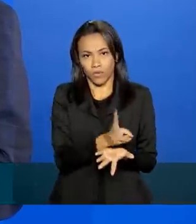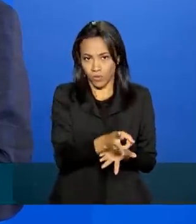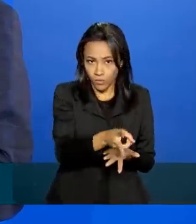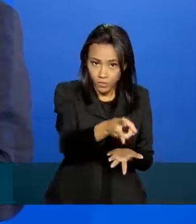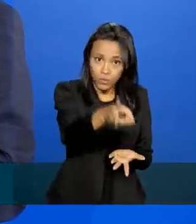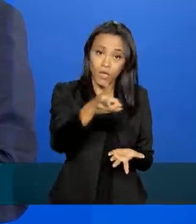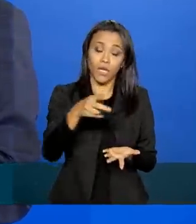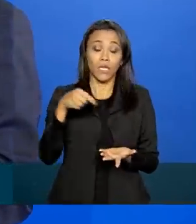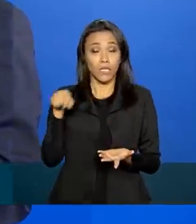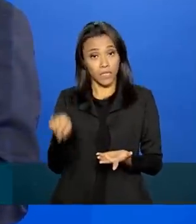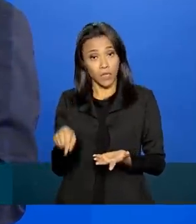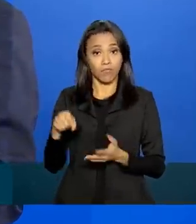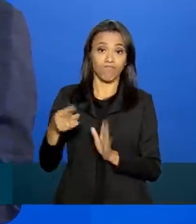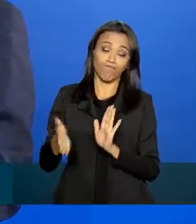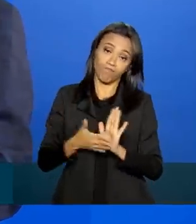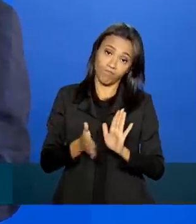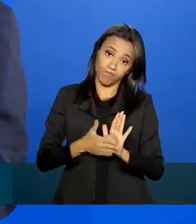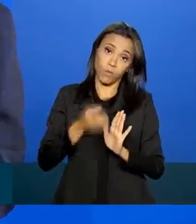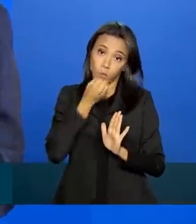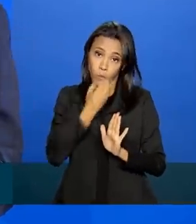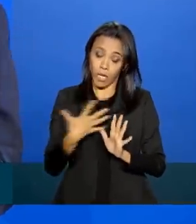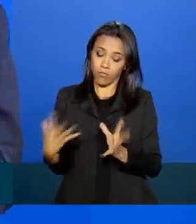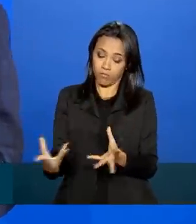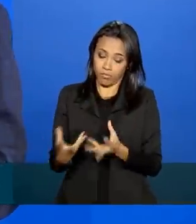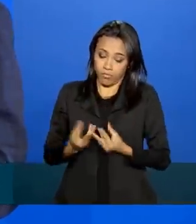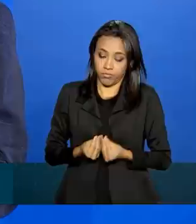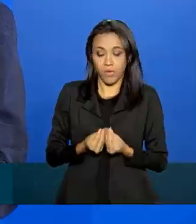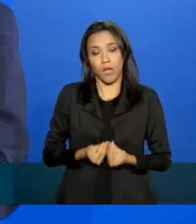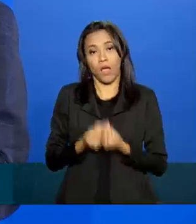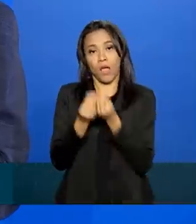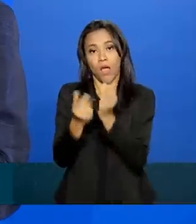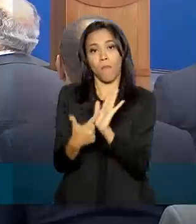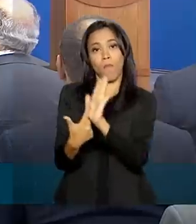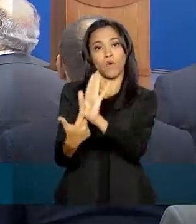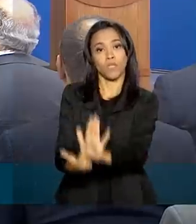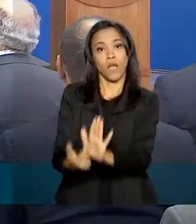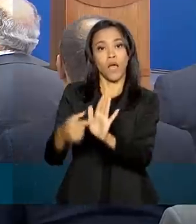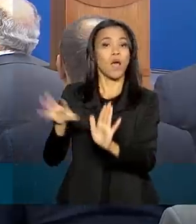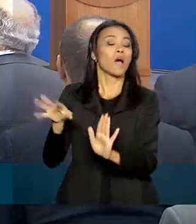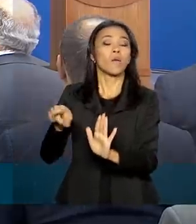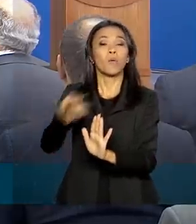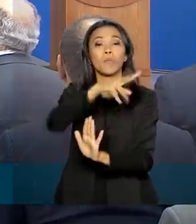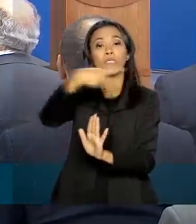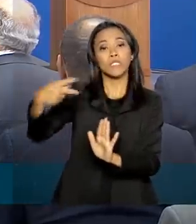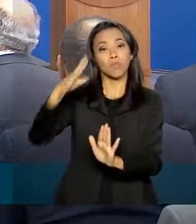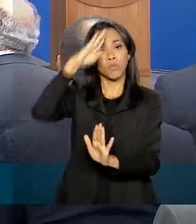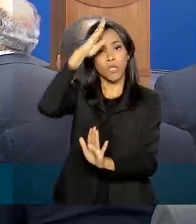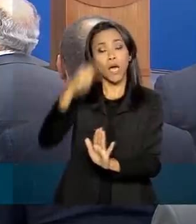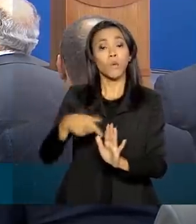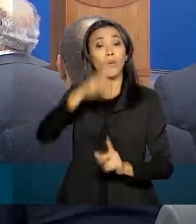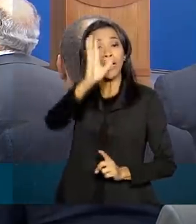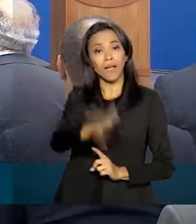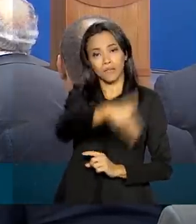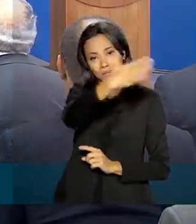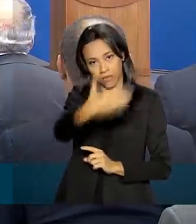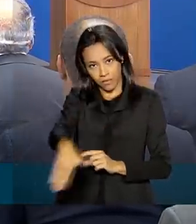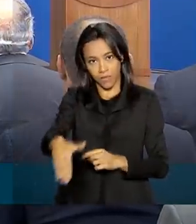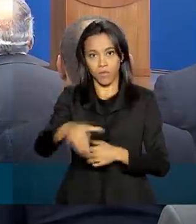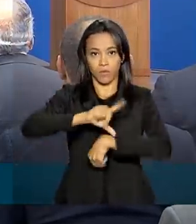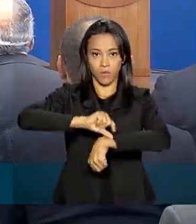propusemos para apreciação do presidente funcionário a suspensão do horário de verão e todo o território